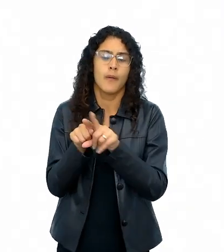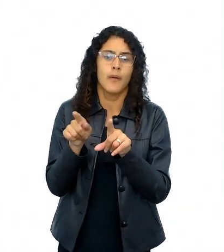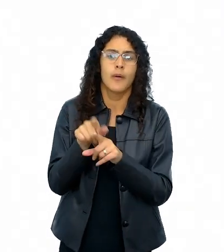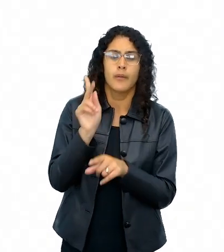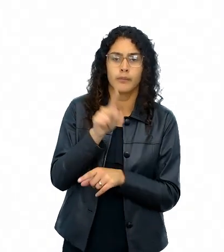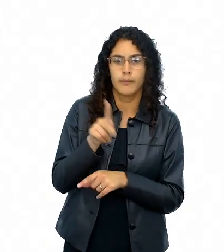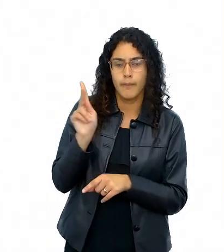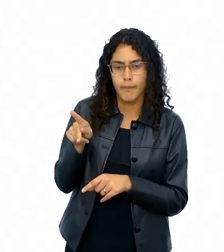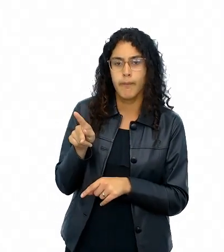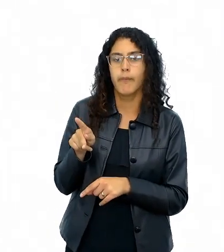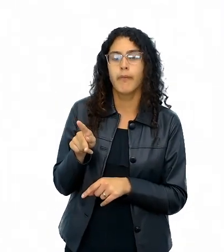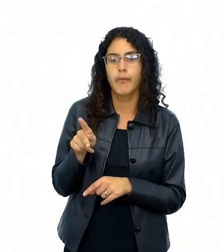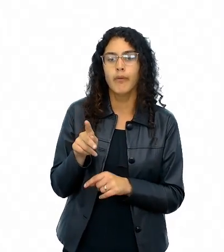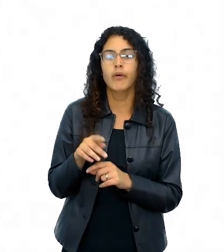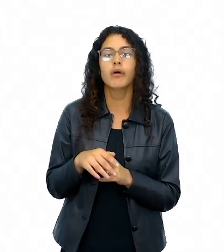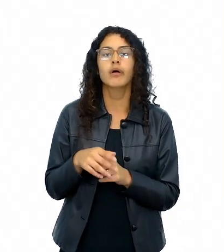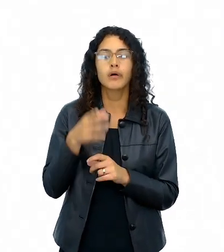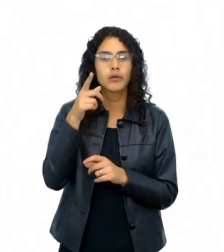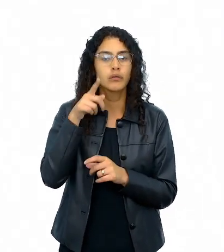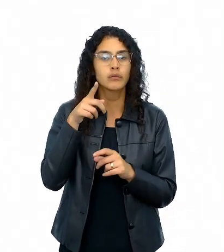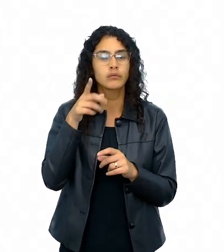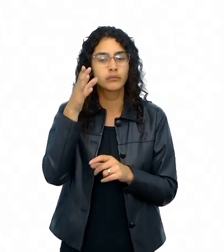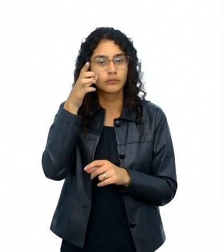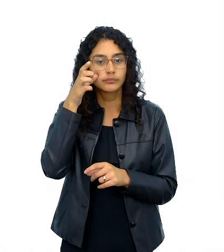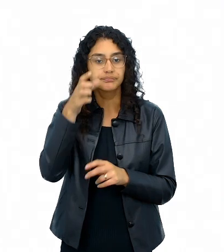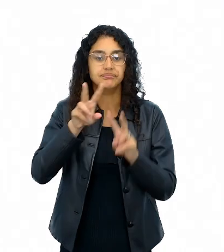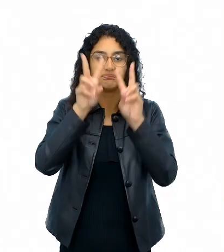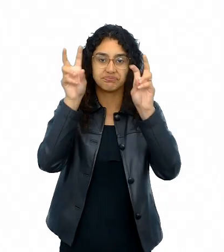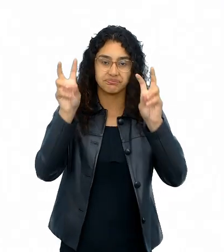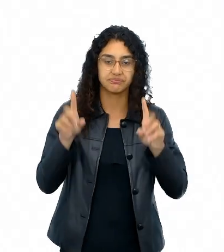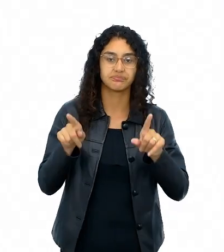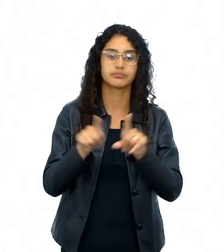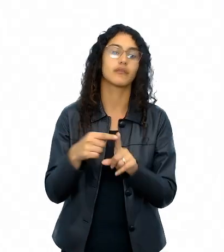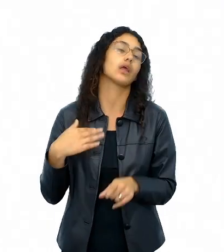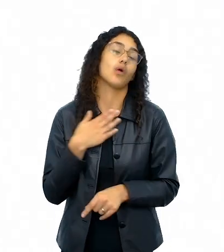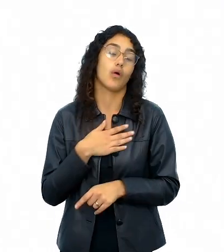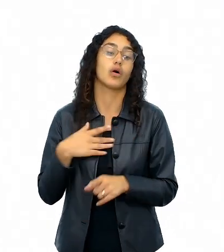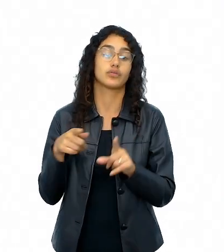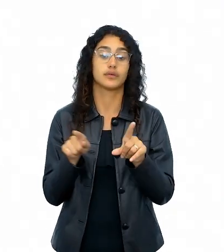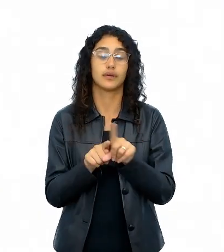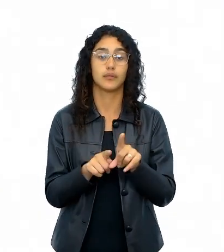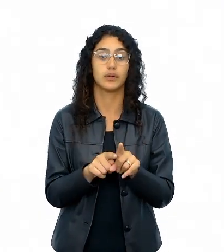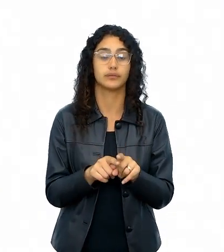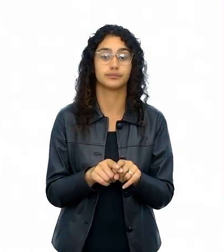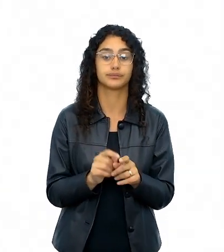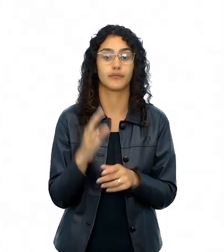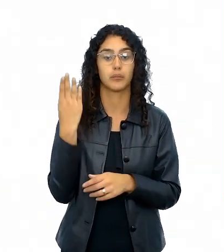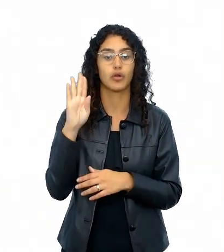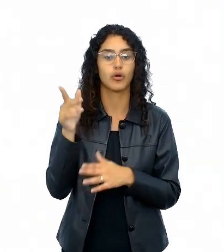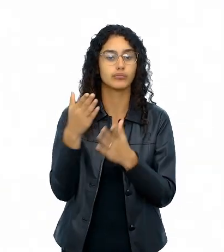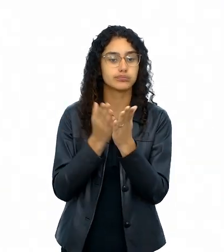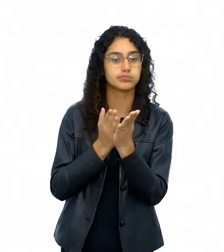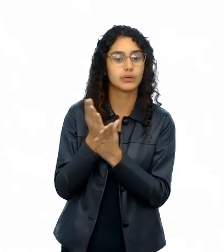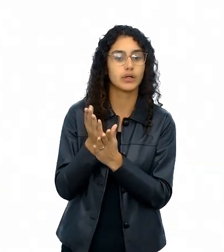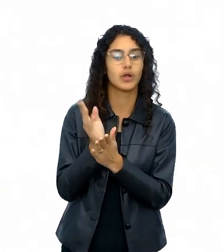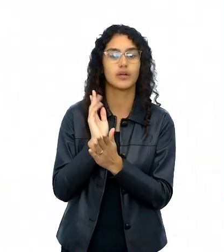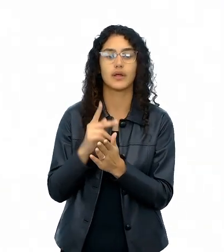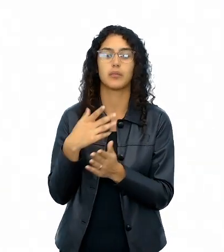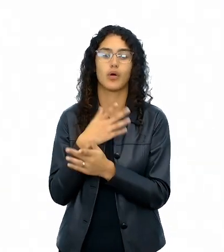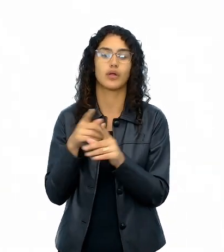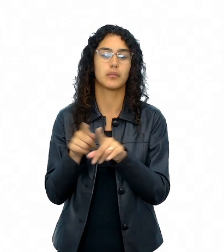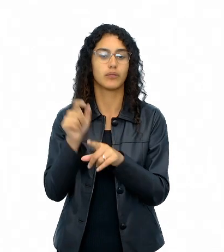professores que se interessam por essa temática, porque eu gosto bastante, o Nerdologia é um canal que eu estava